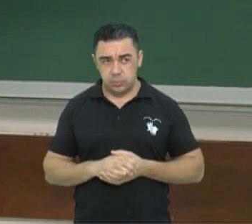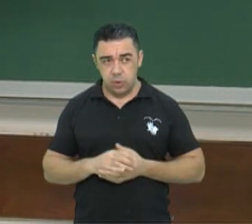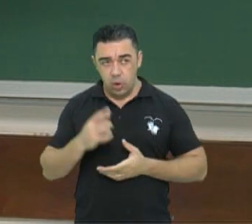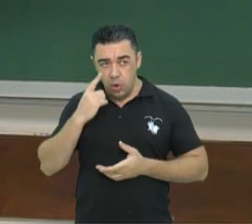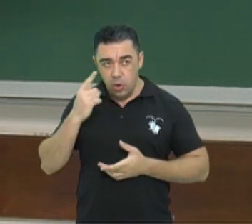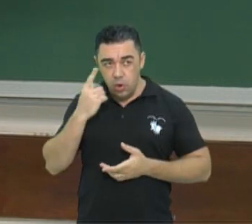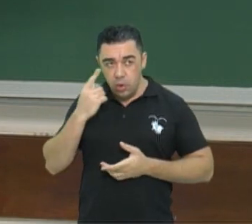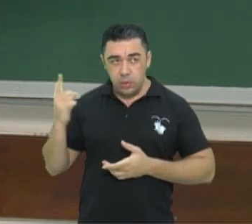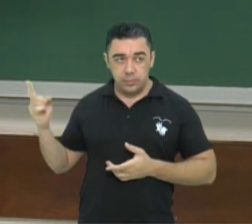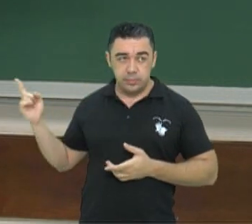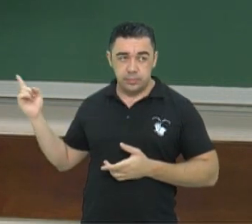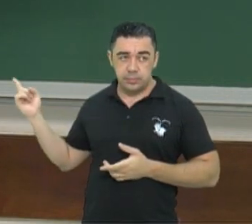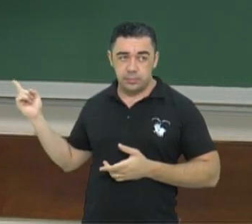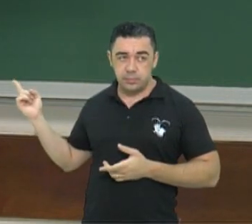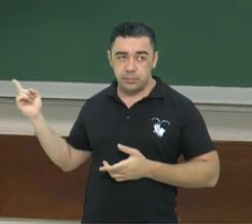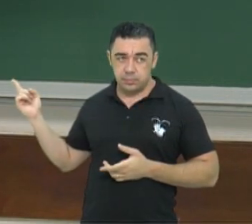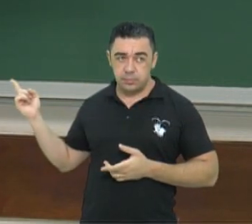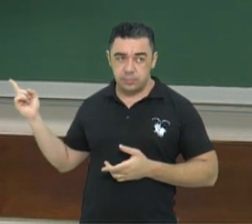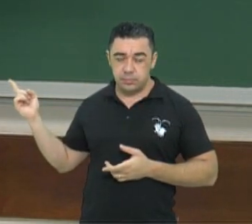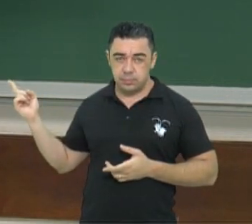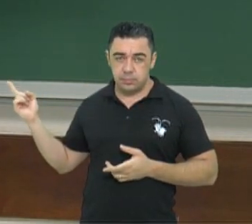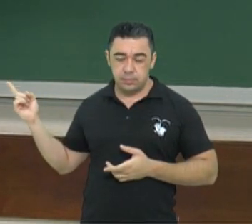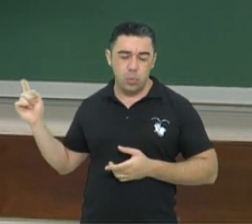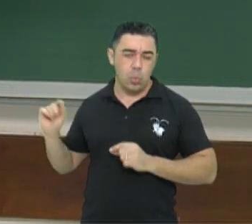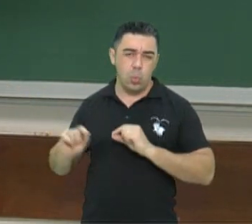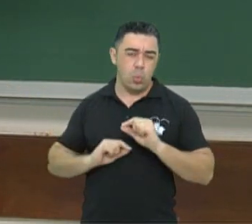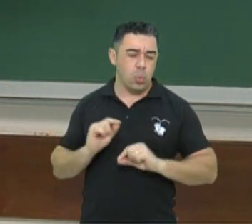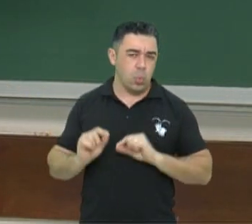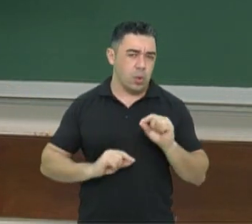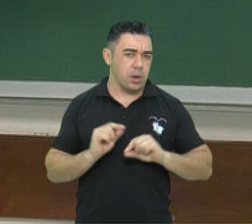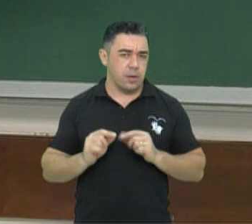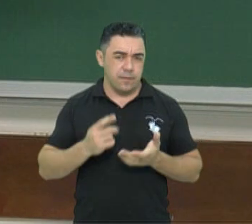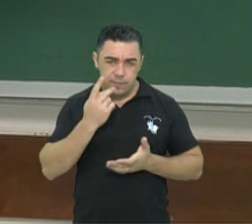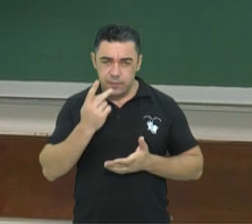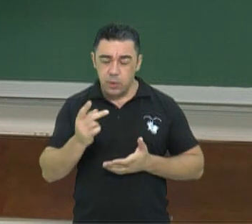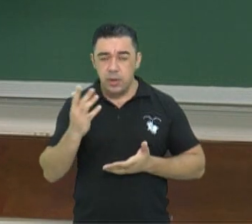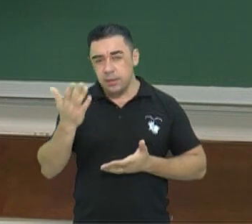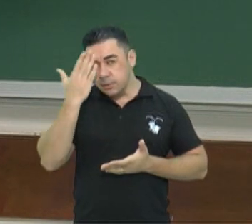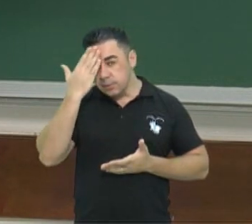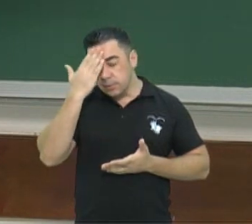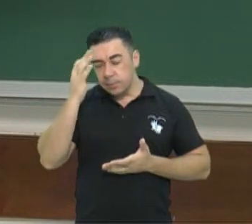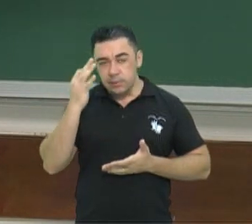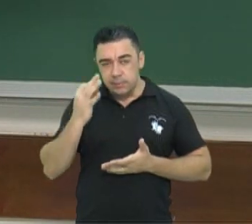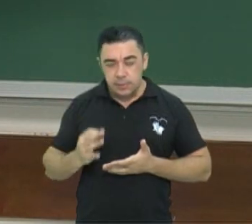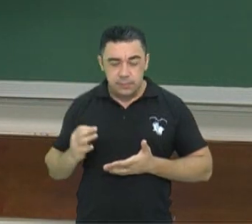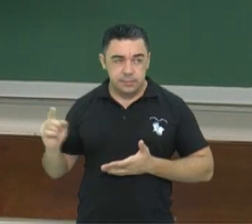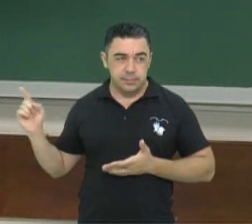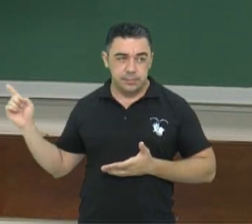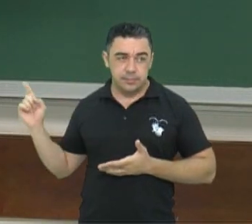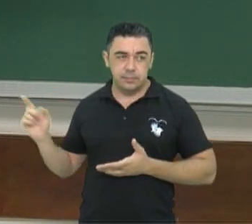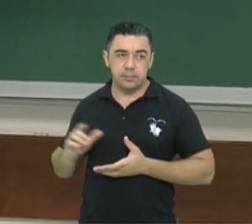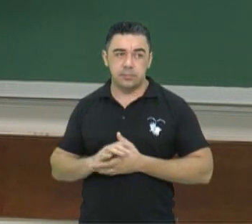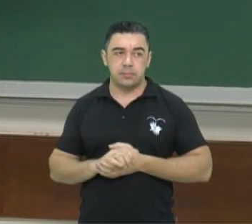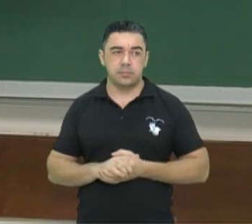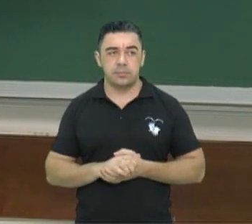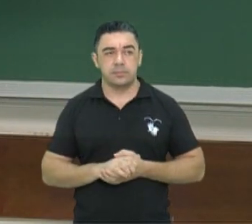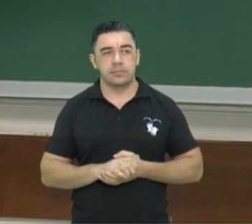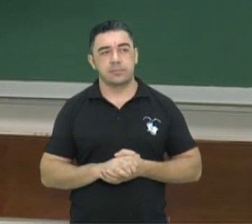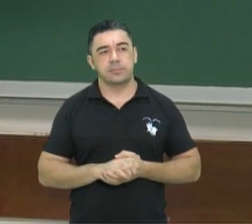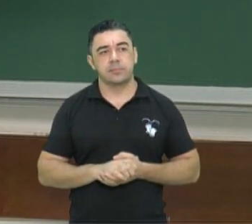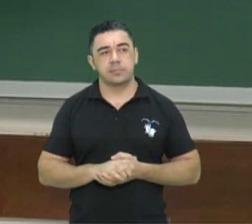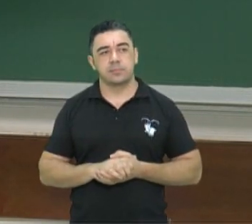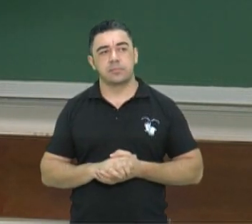veja lá, o que que o exercício quer saber de toda aquela situação? Ele